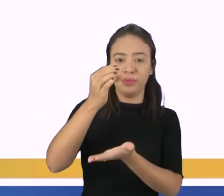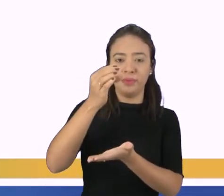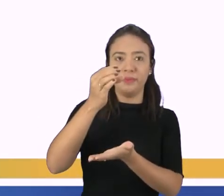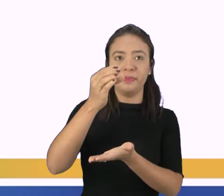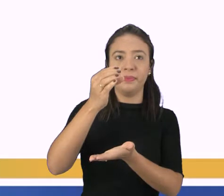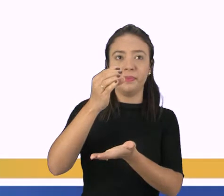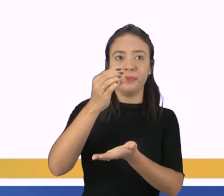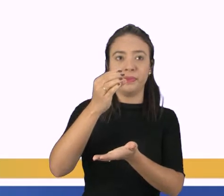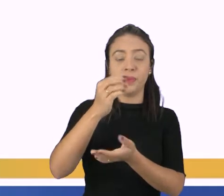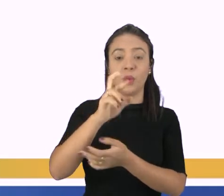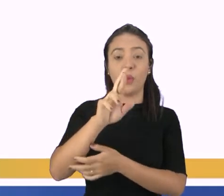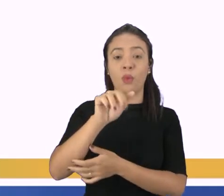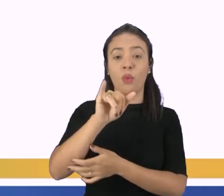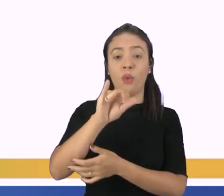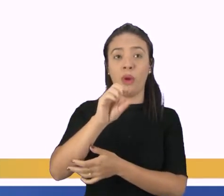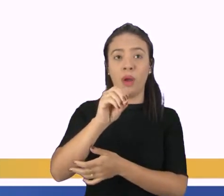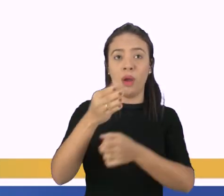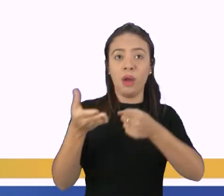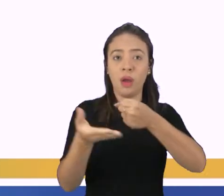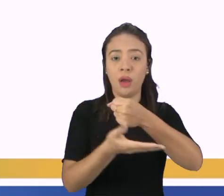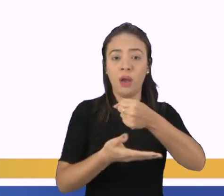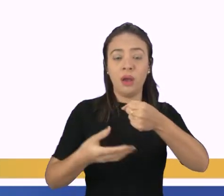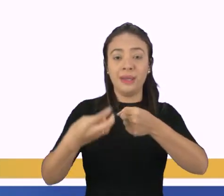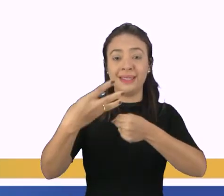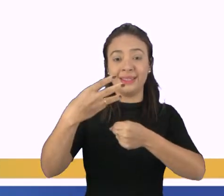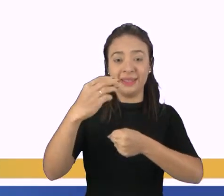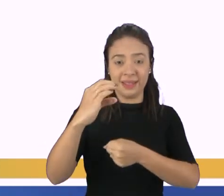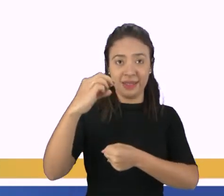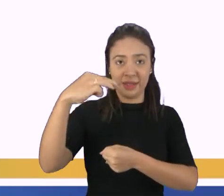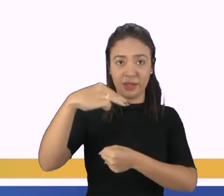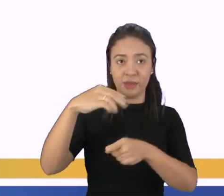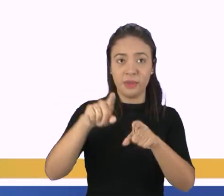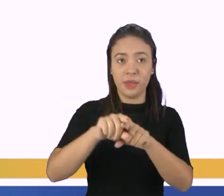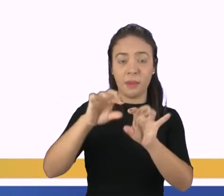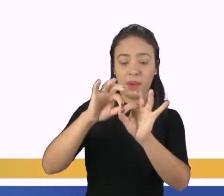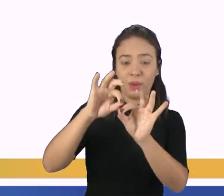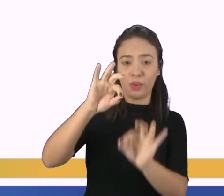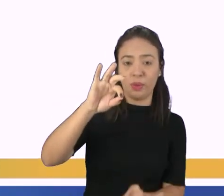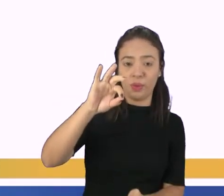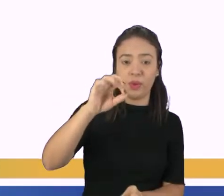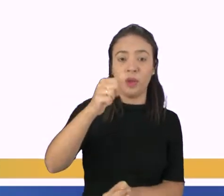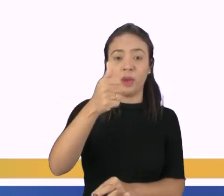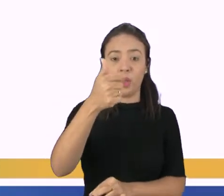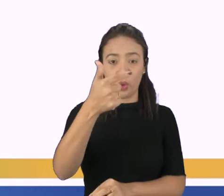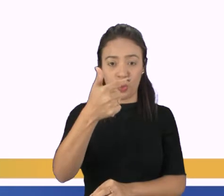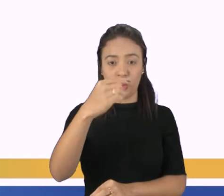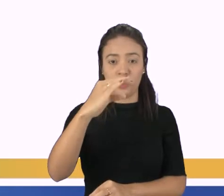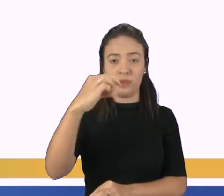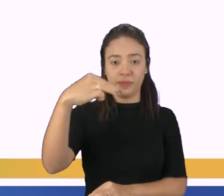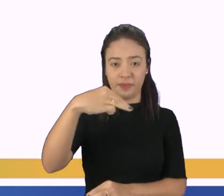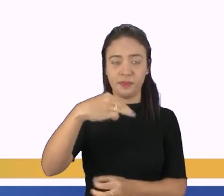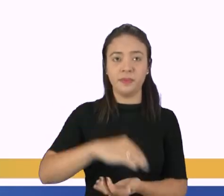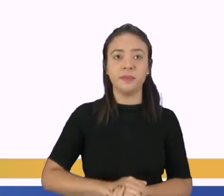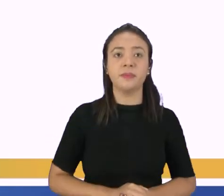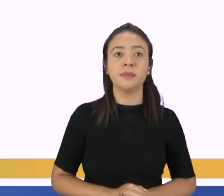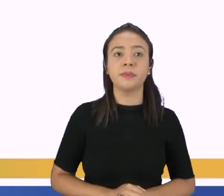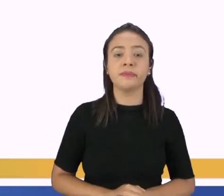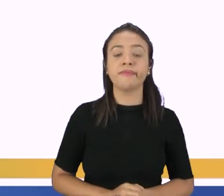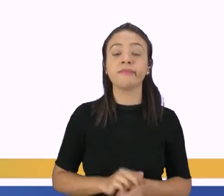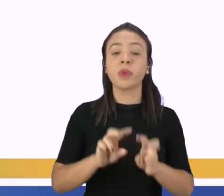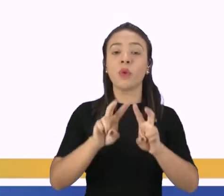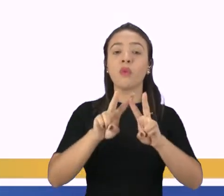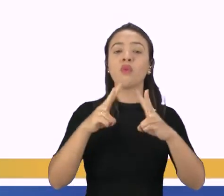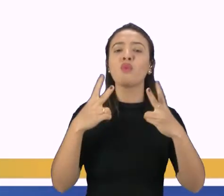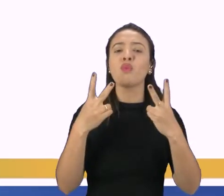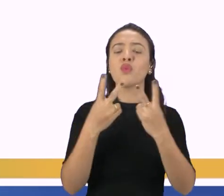cilindro. O raio da base dessa lata mede 3 centímetros e a sua altura 12 centímetros. A pergunta é: qual o